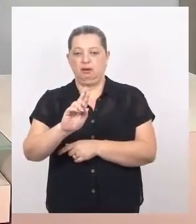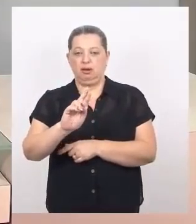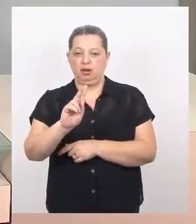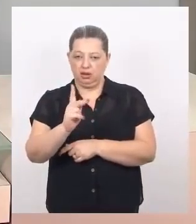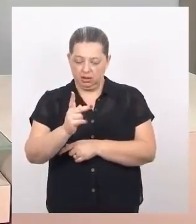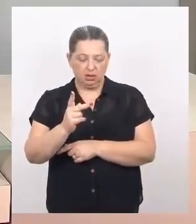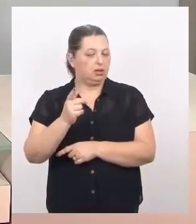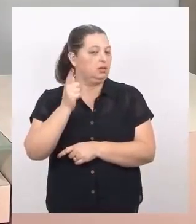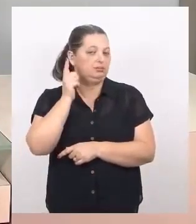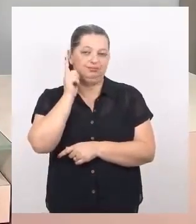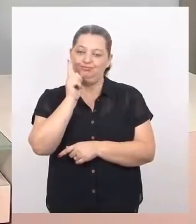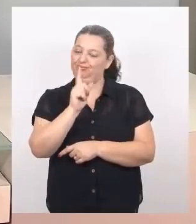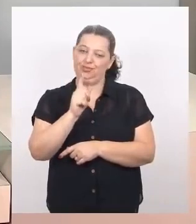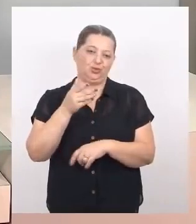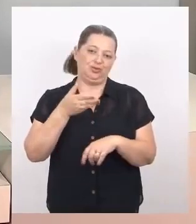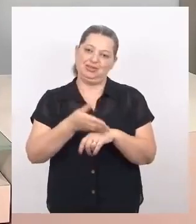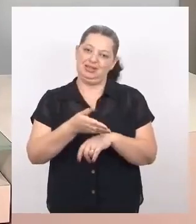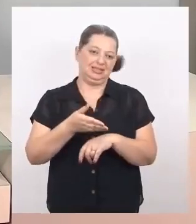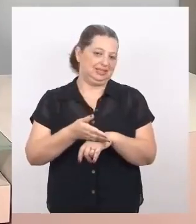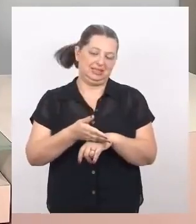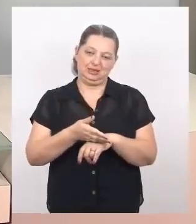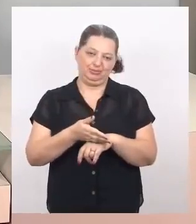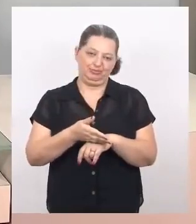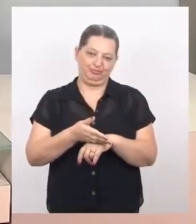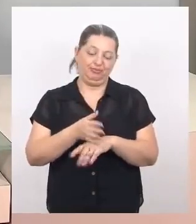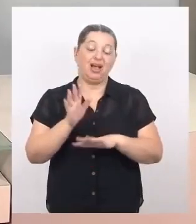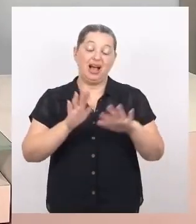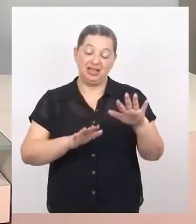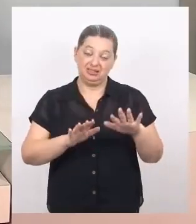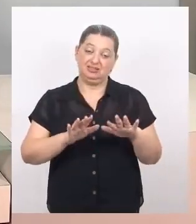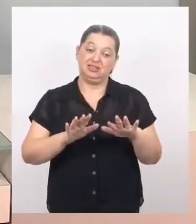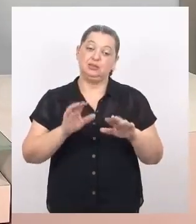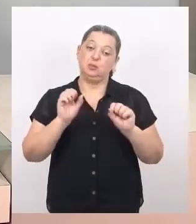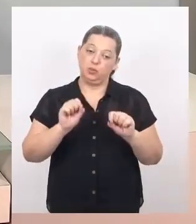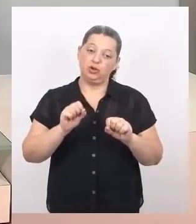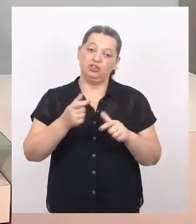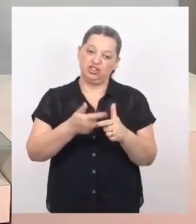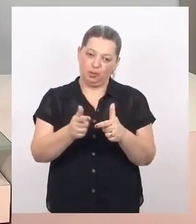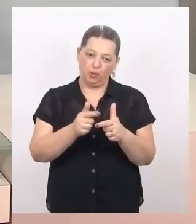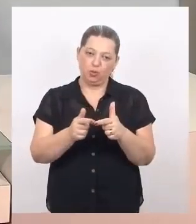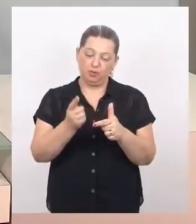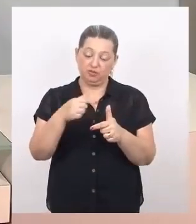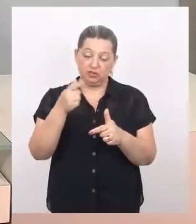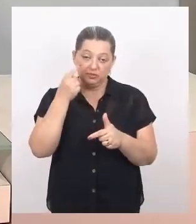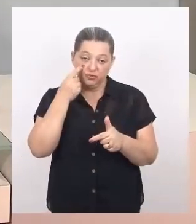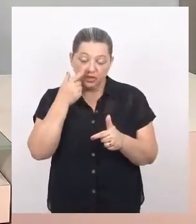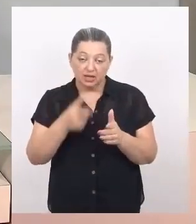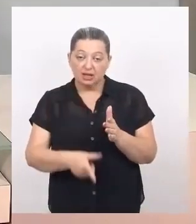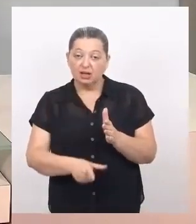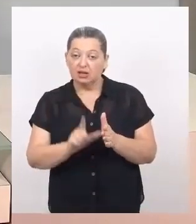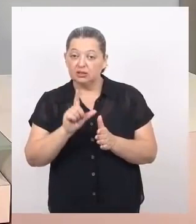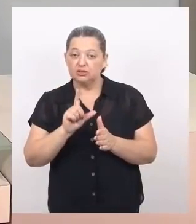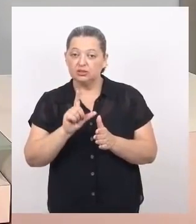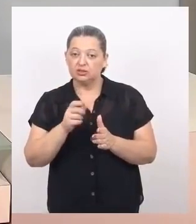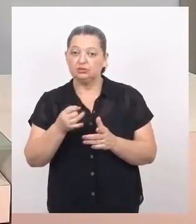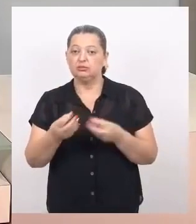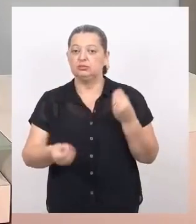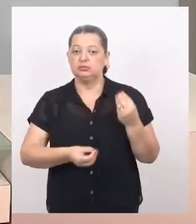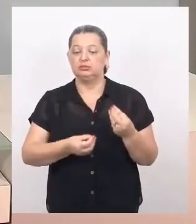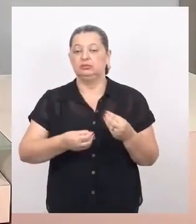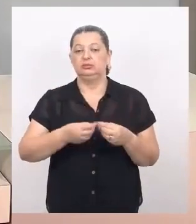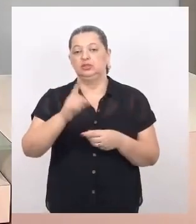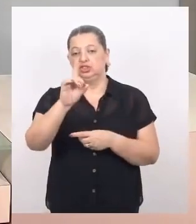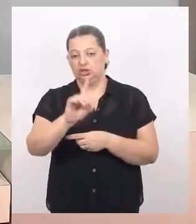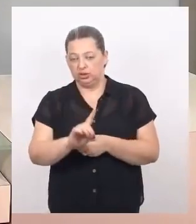conseguem acessar. Talvez isso esteja dando algum problema para vocês, então verifica antes se o diretor e o vice-diretor estão